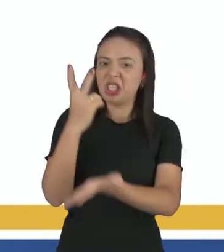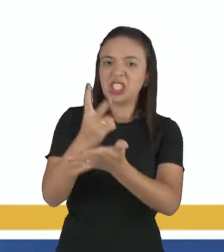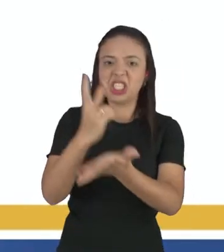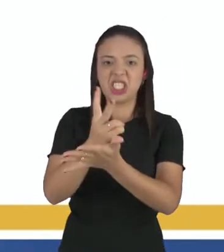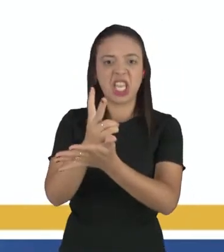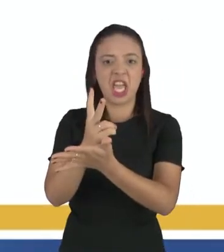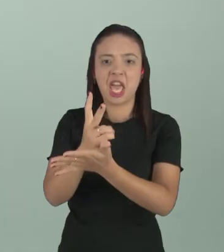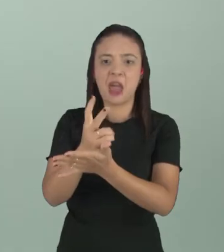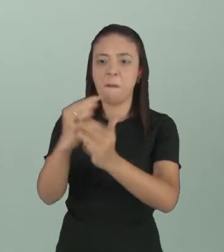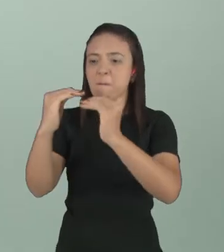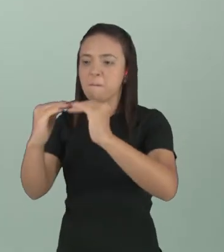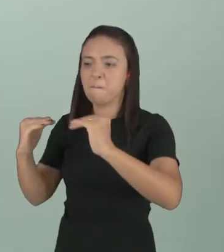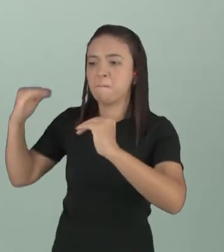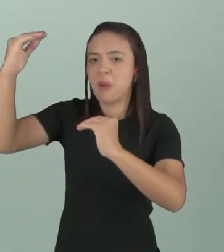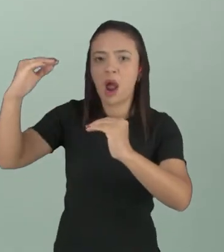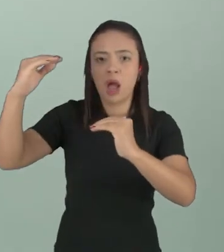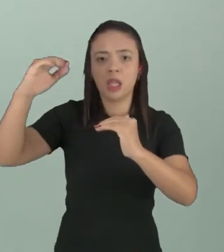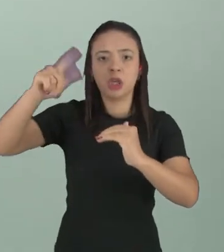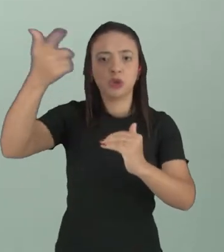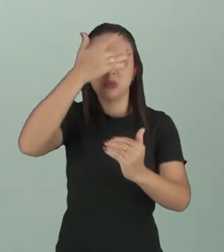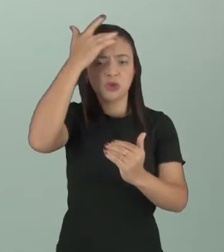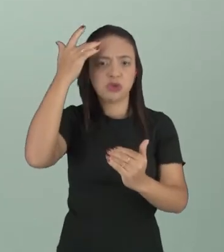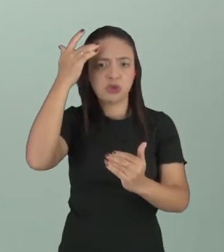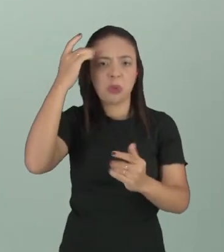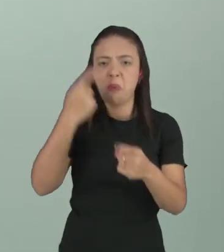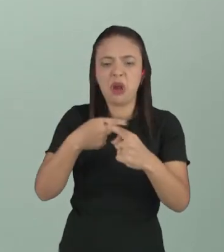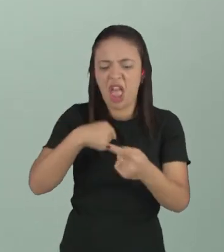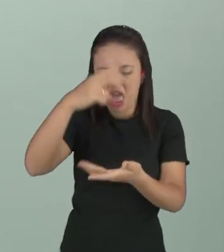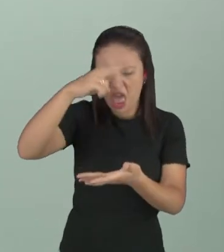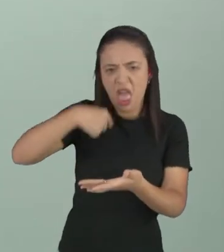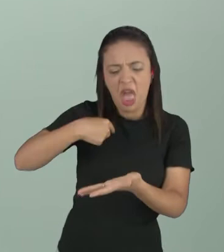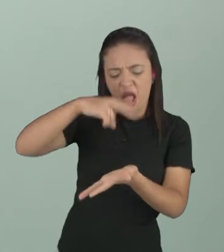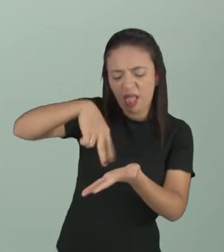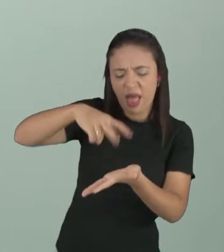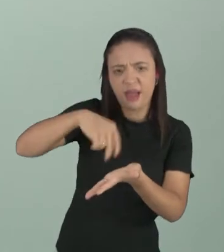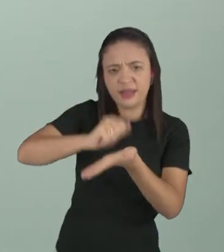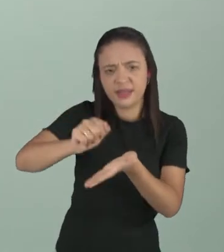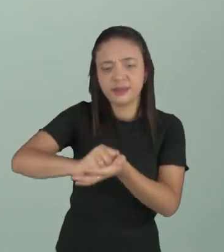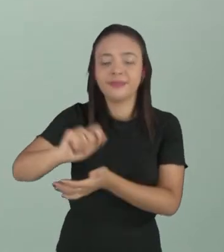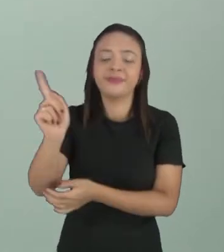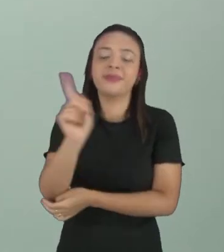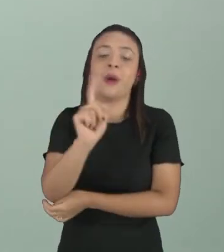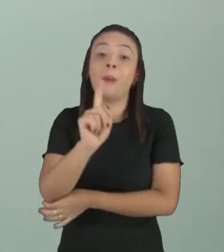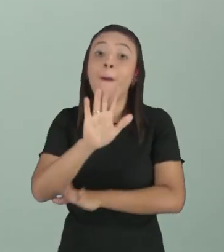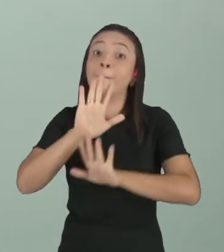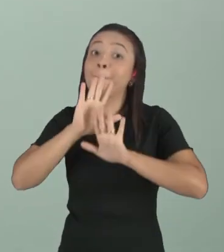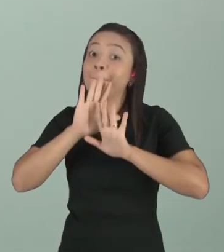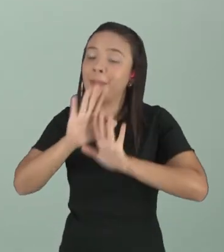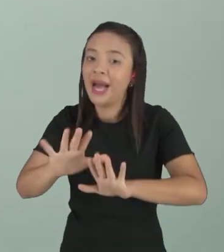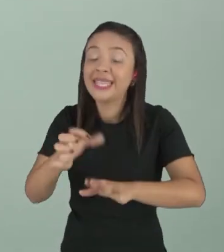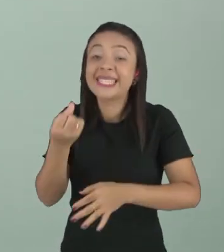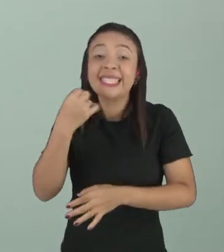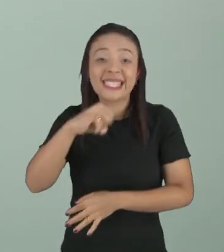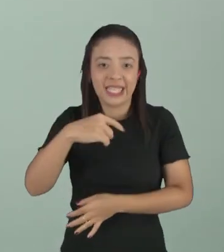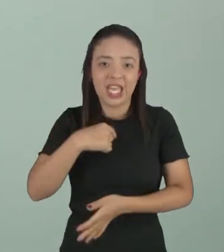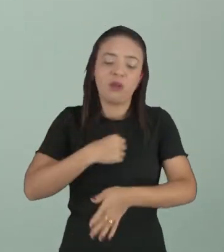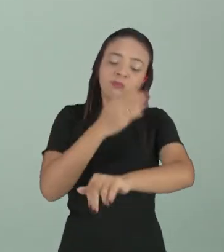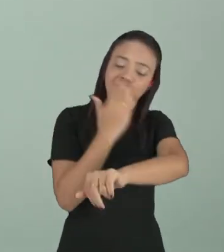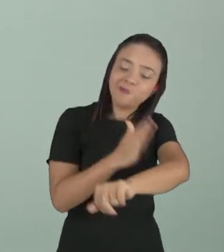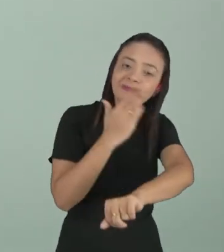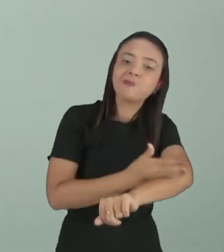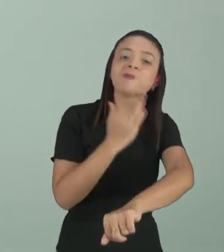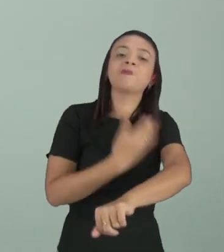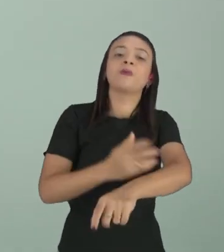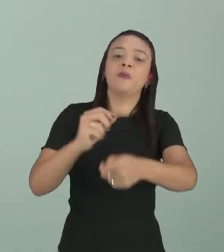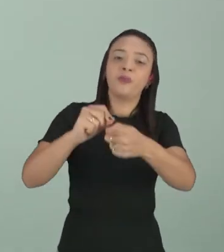de muitos porque eu leio e escrevo. Não. A prática constante, os exercícios